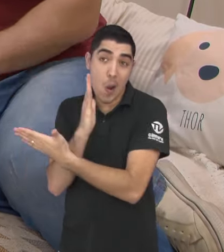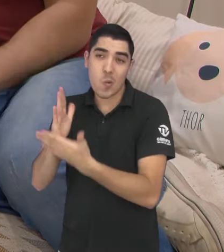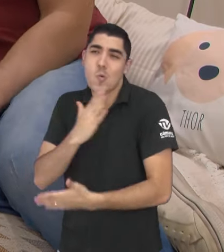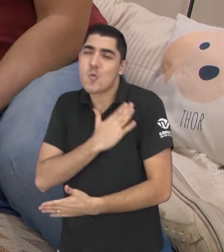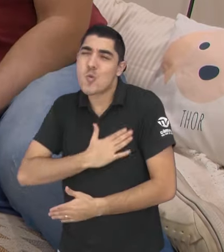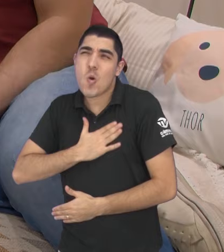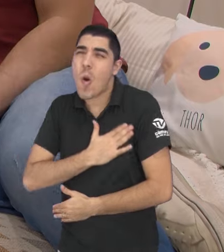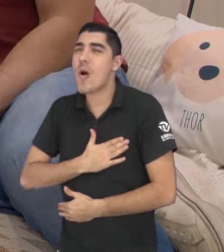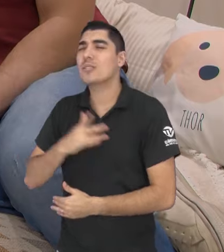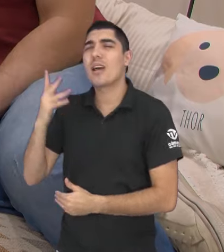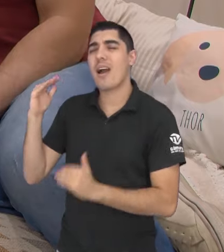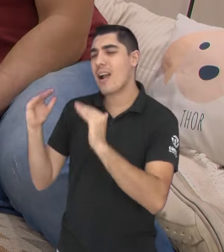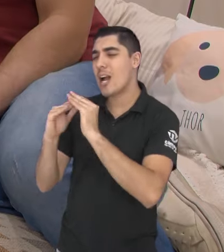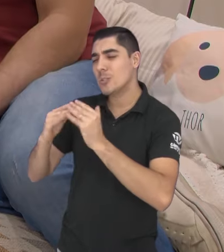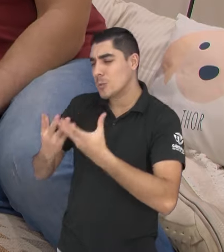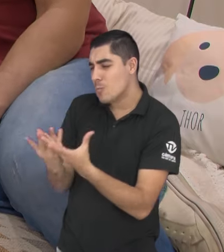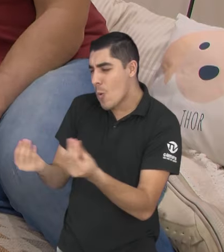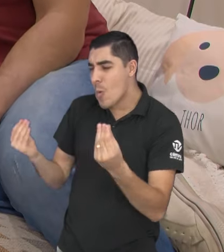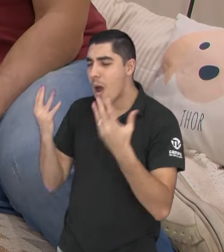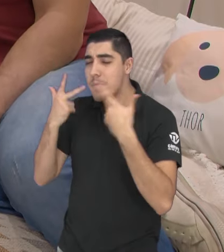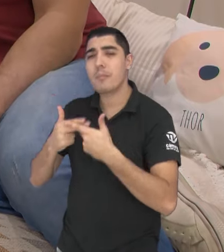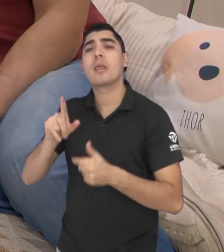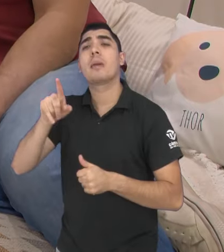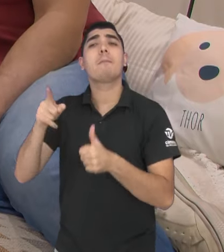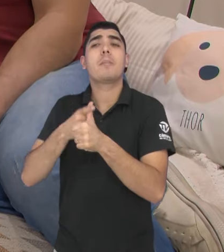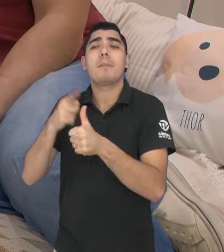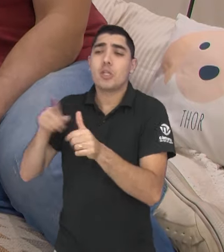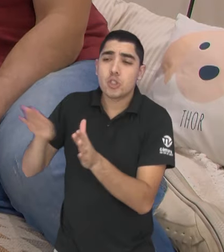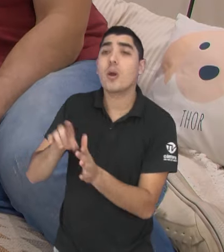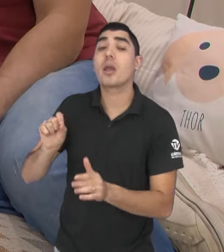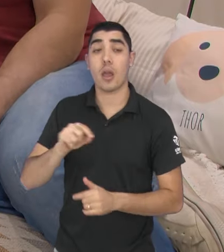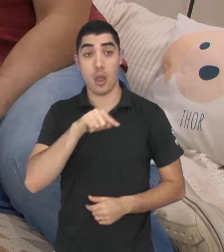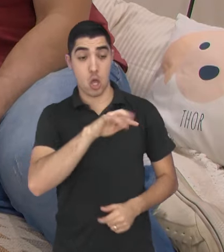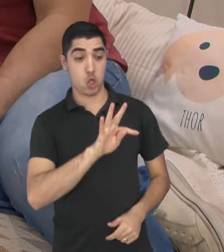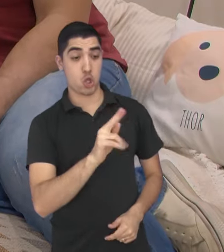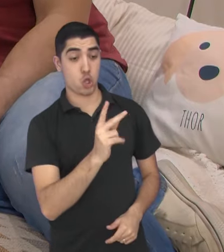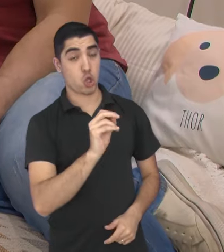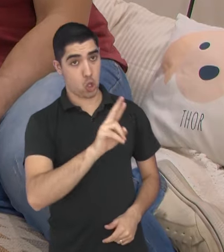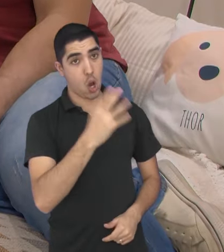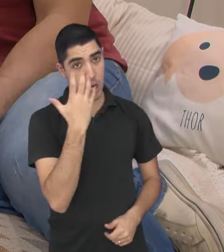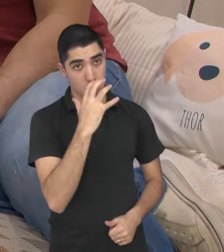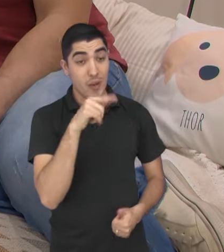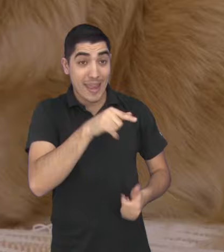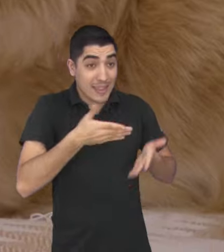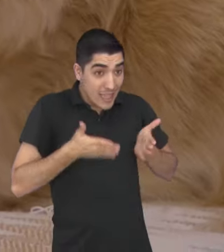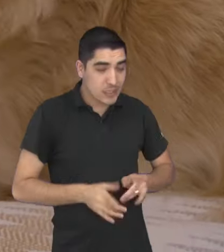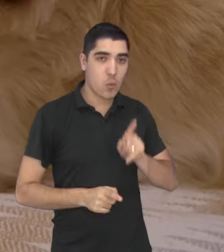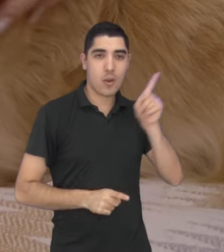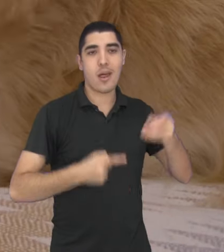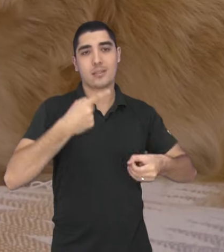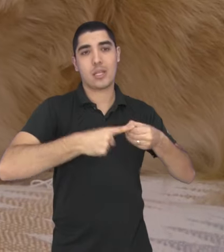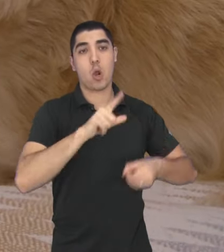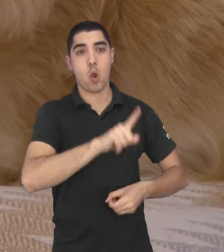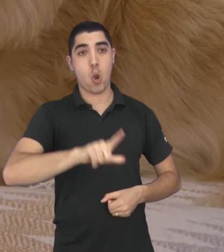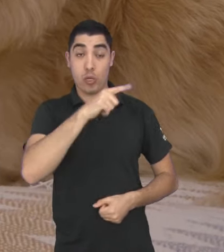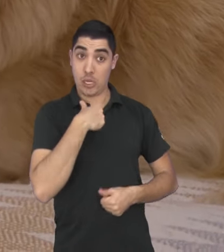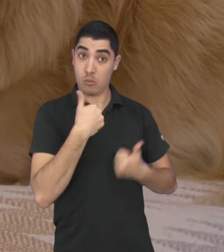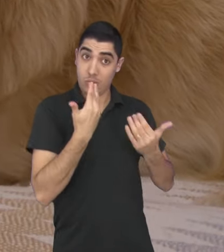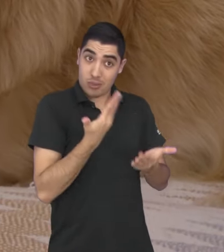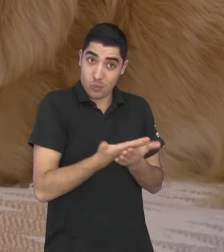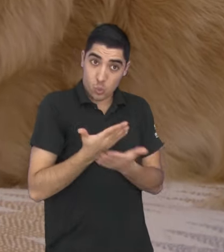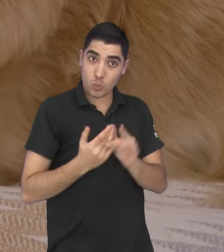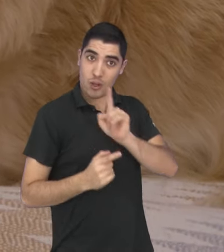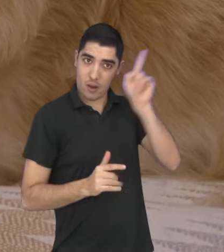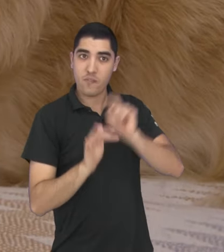chegou primeiro? O Thor. Como é que foi essa história dele chegar aqui? Então, o Thor, na verdade, ele nasceu em Londrina, eu tava na faculdade,